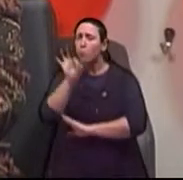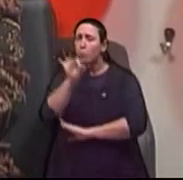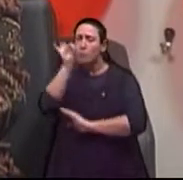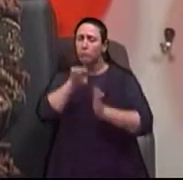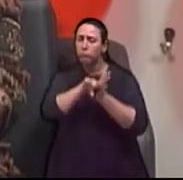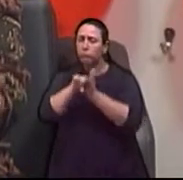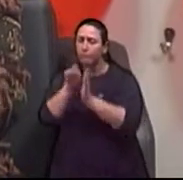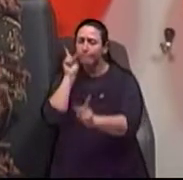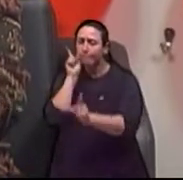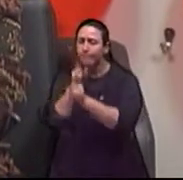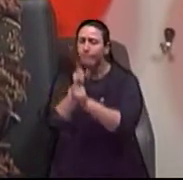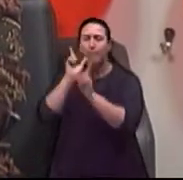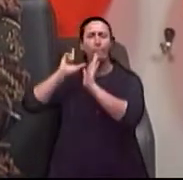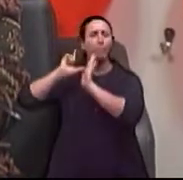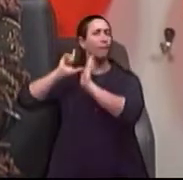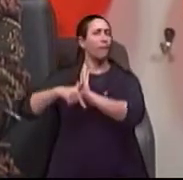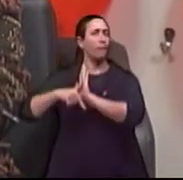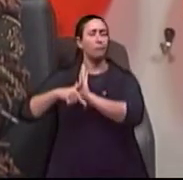diagnósticos